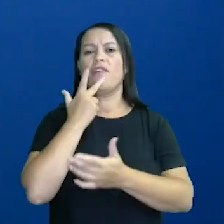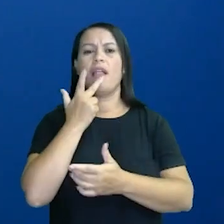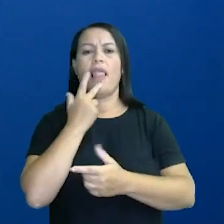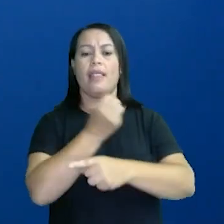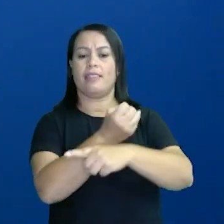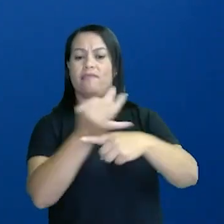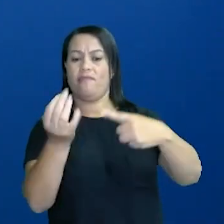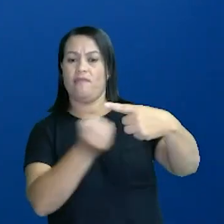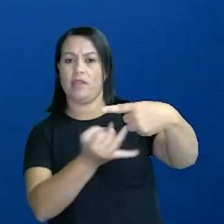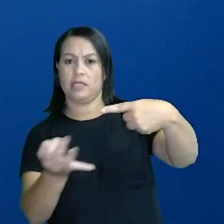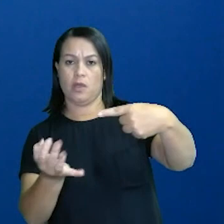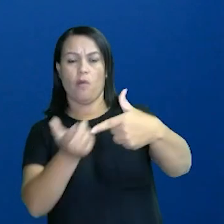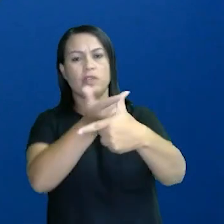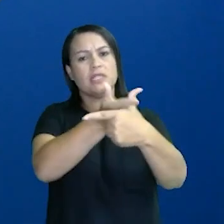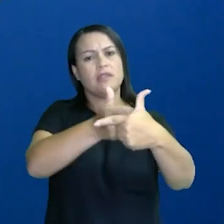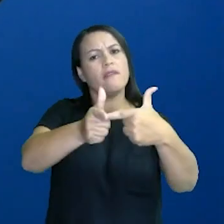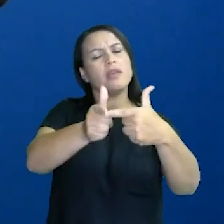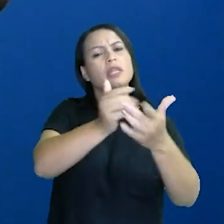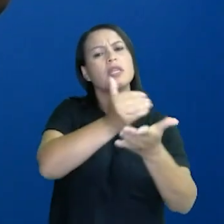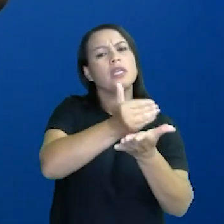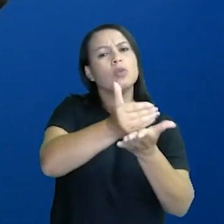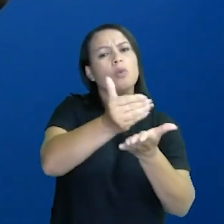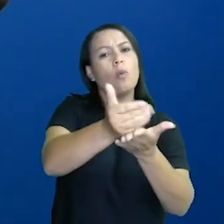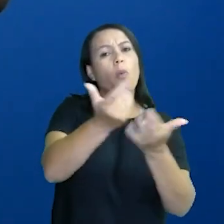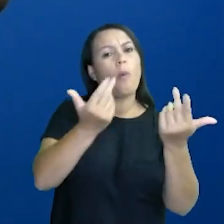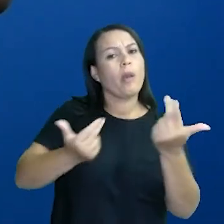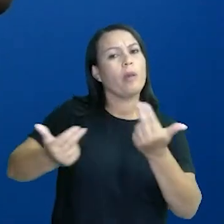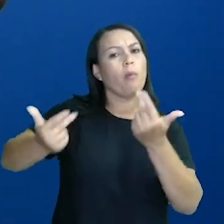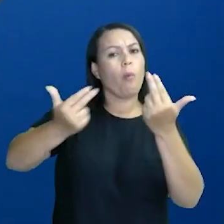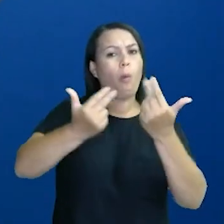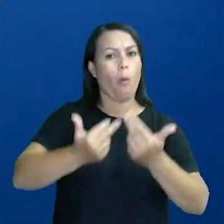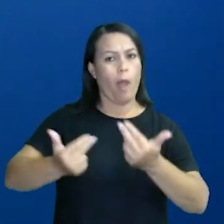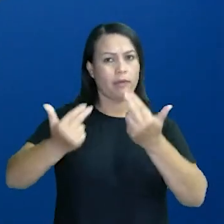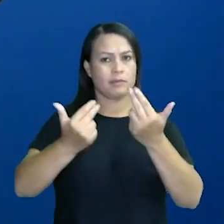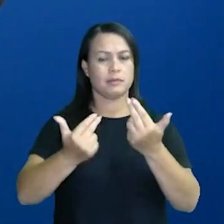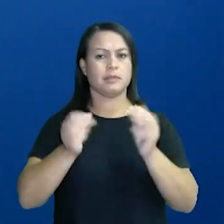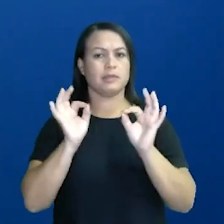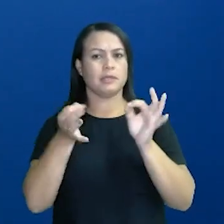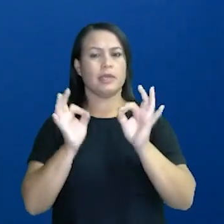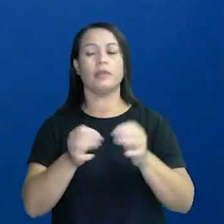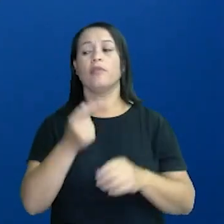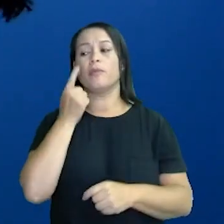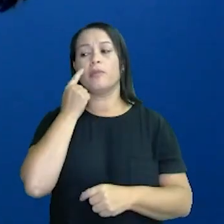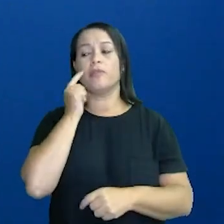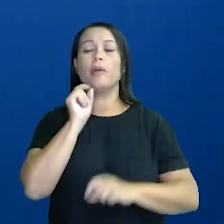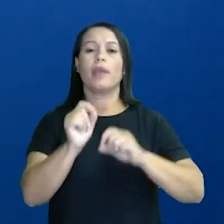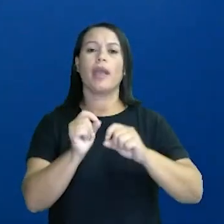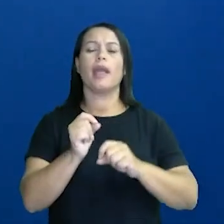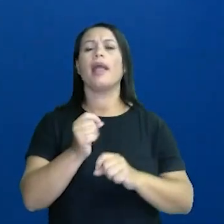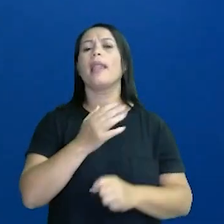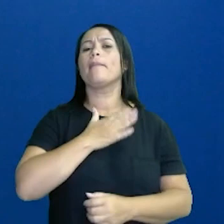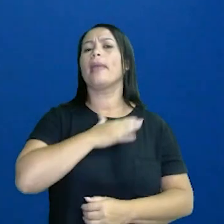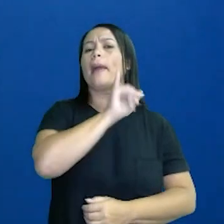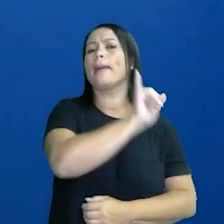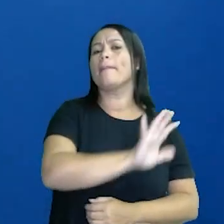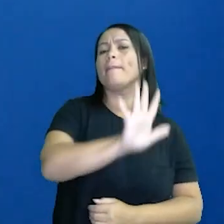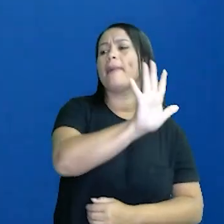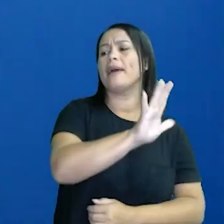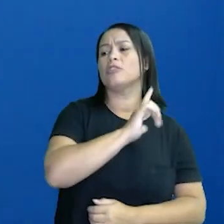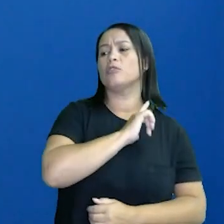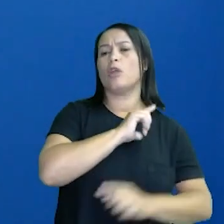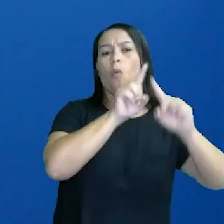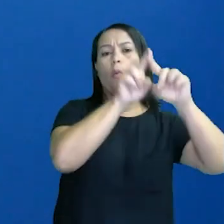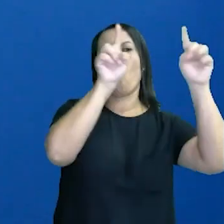fração, vai ser repartido, tem que ser repartido em partes o quê? Iguais, tá certo? Então, nessa minha primeira figura aqui, eu tenho um